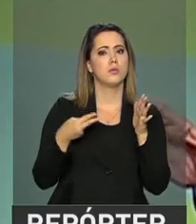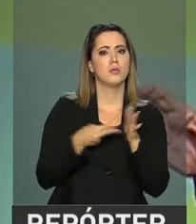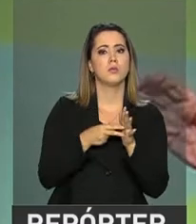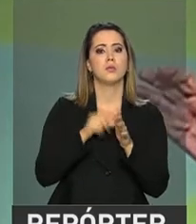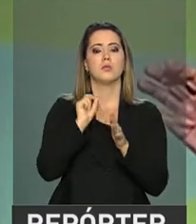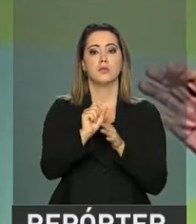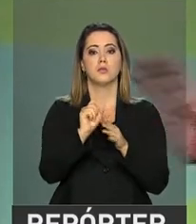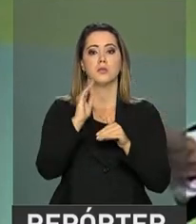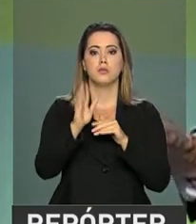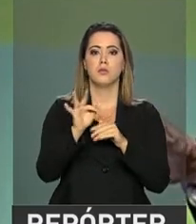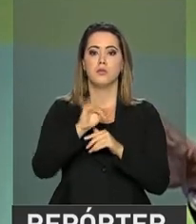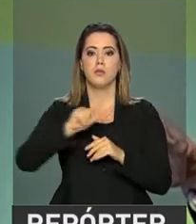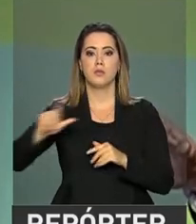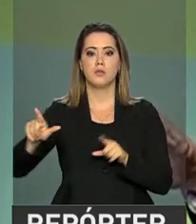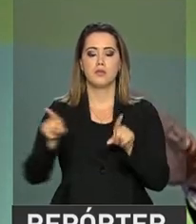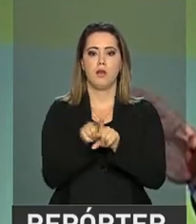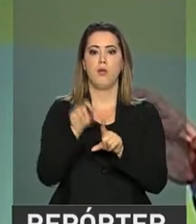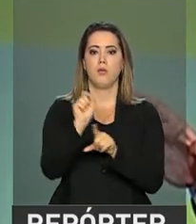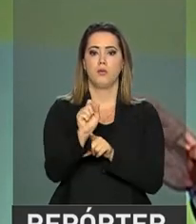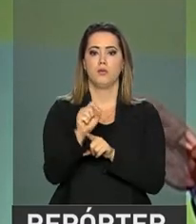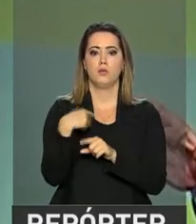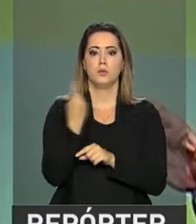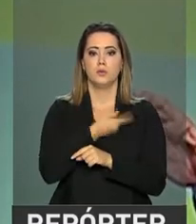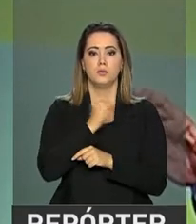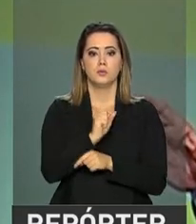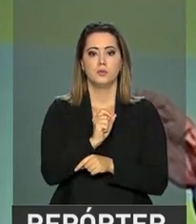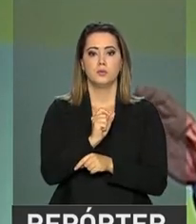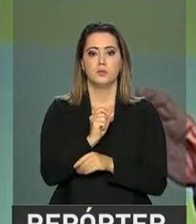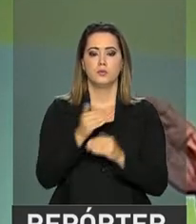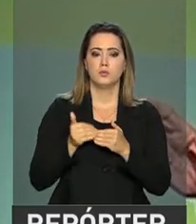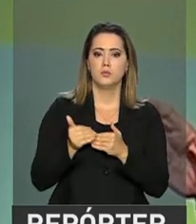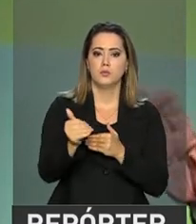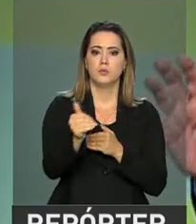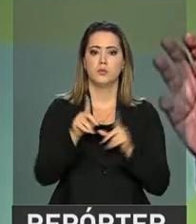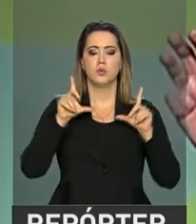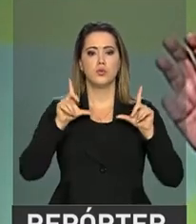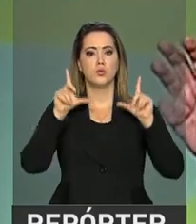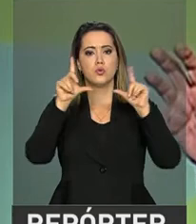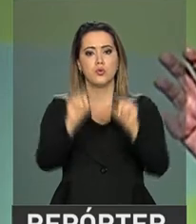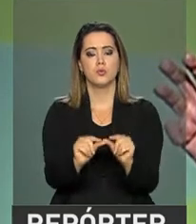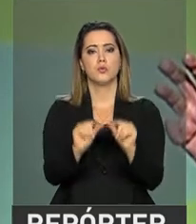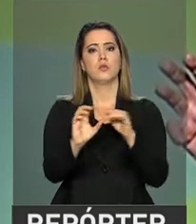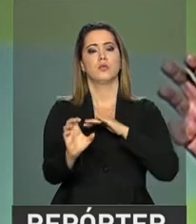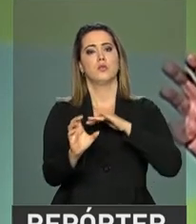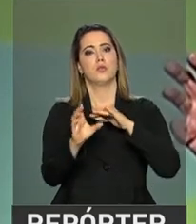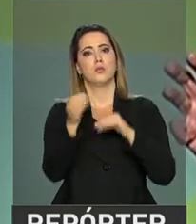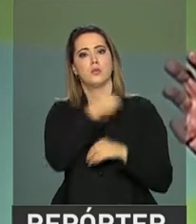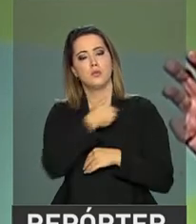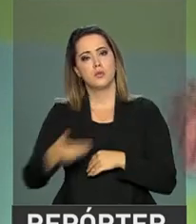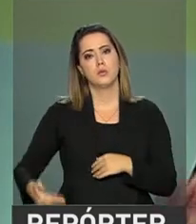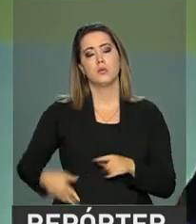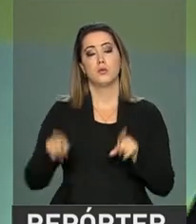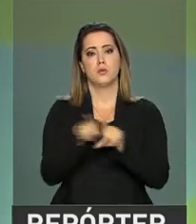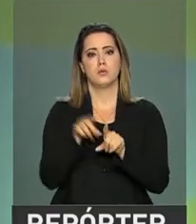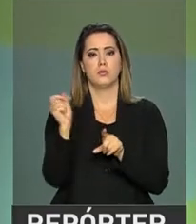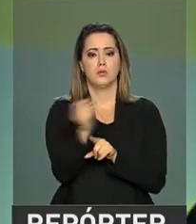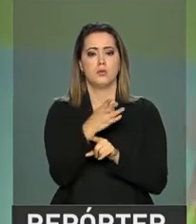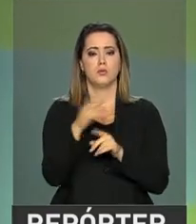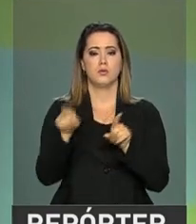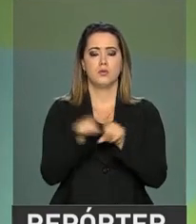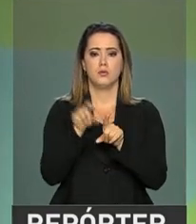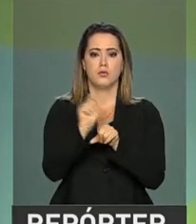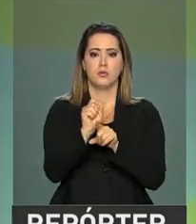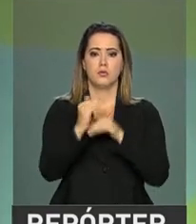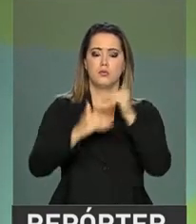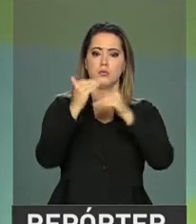fiscal o equilíbrio fiscal com a diminuição do tamanho do estado com reformas microeconômicas